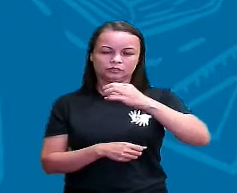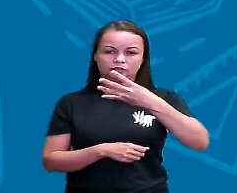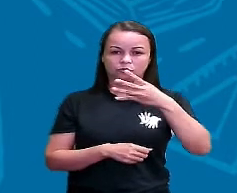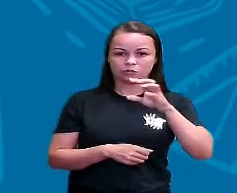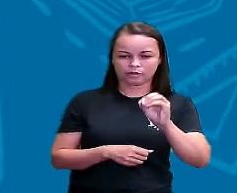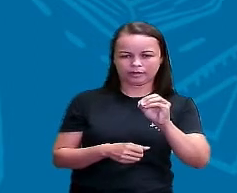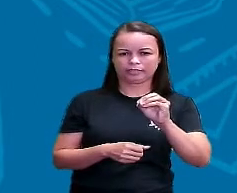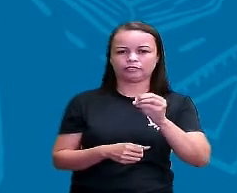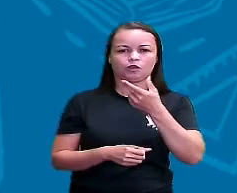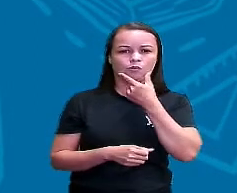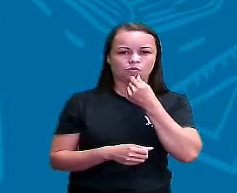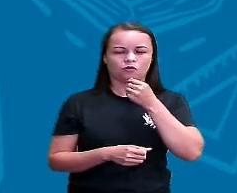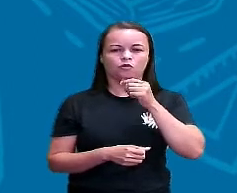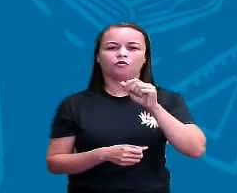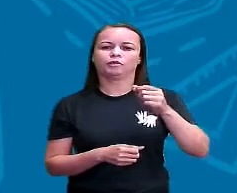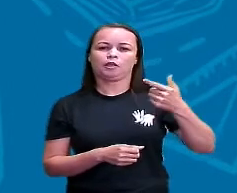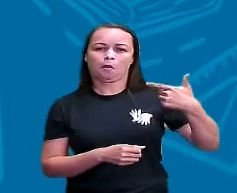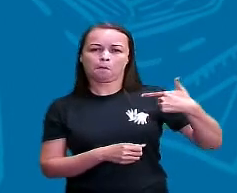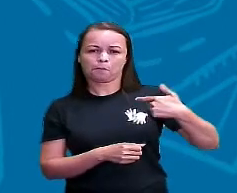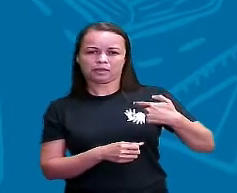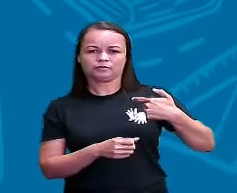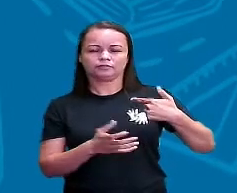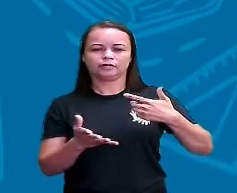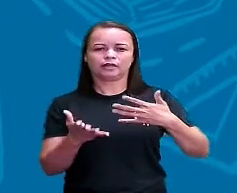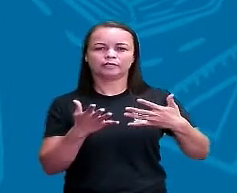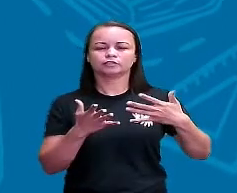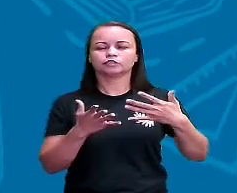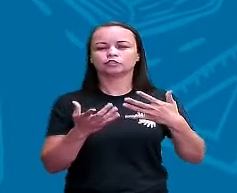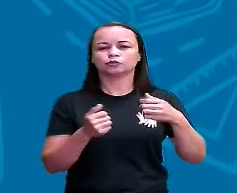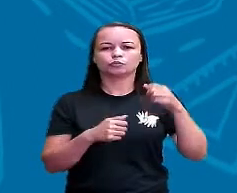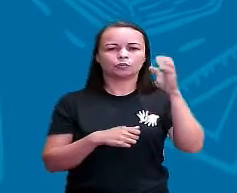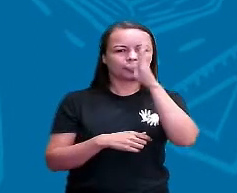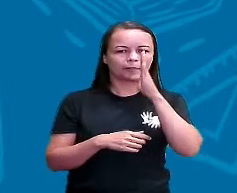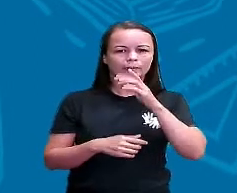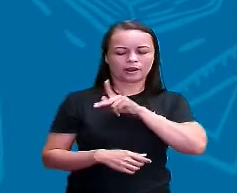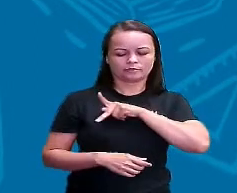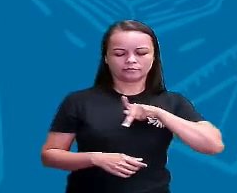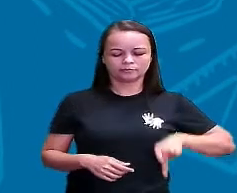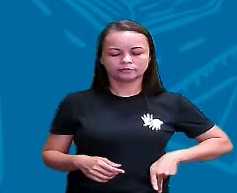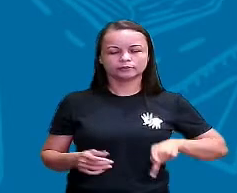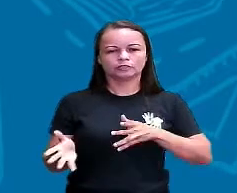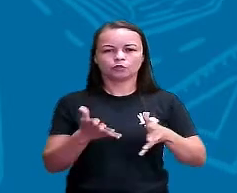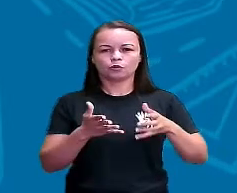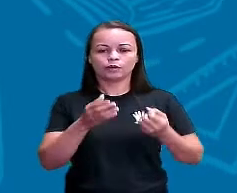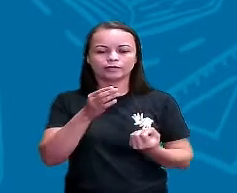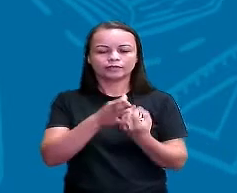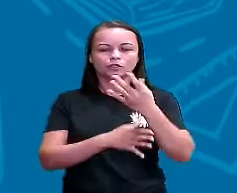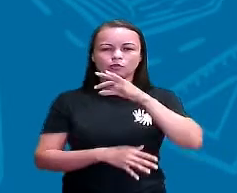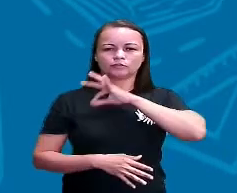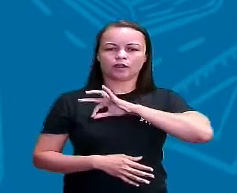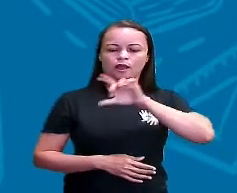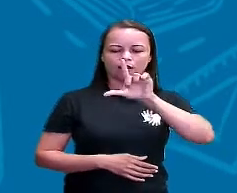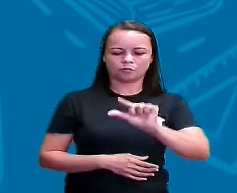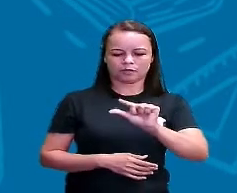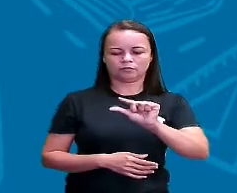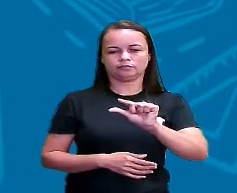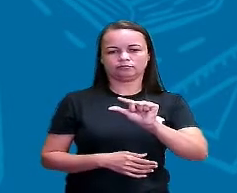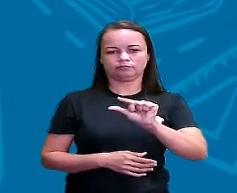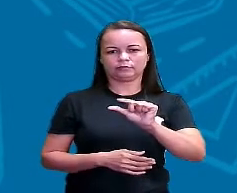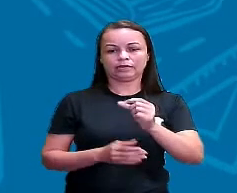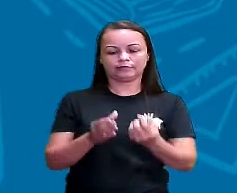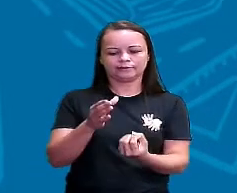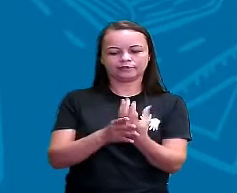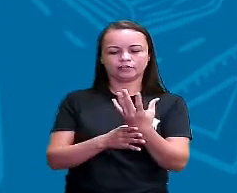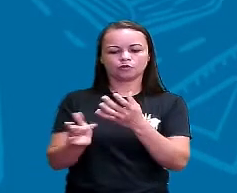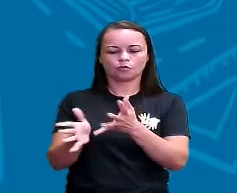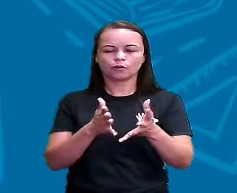Getúlio Vargas, o presidente do Brasil nessa época, criou o salário mínimo no país. Esse salário deveria ser